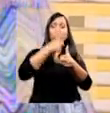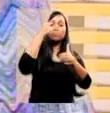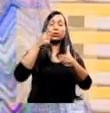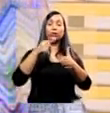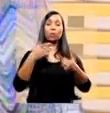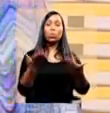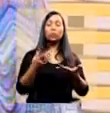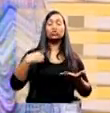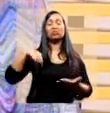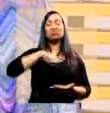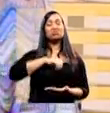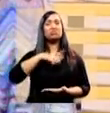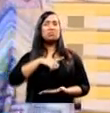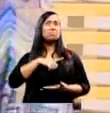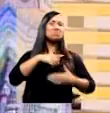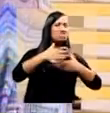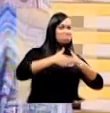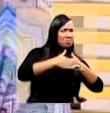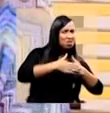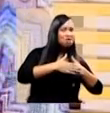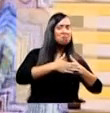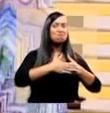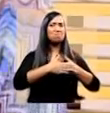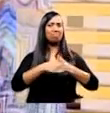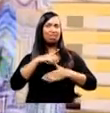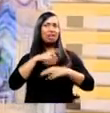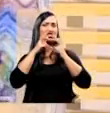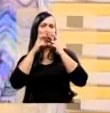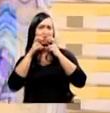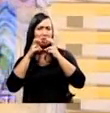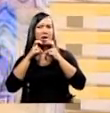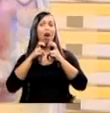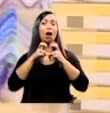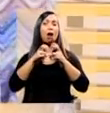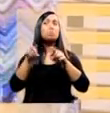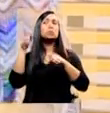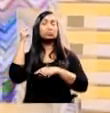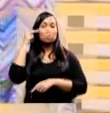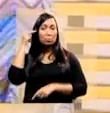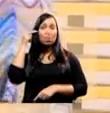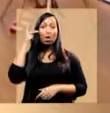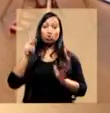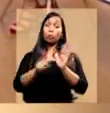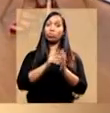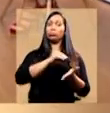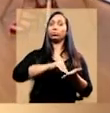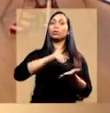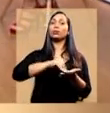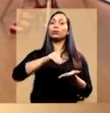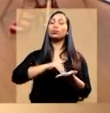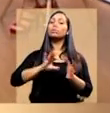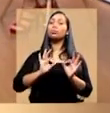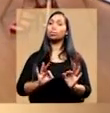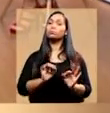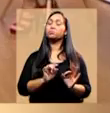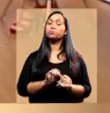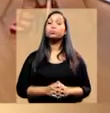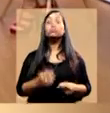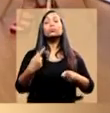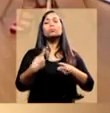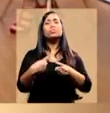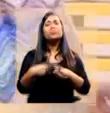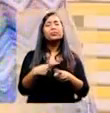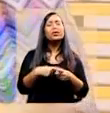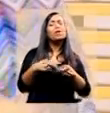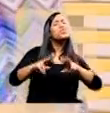também. Hoje nós temos, acho que em Ribeirão, tem em Sorocaba, São Paulo. De secretaria. Com status de